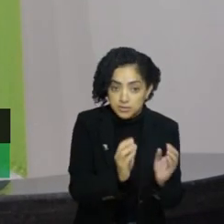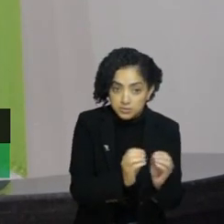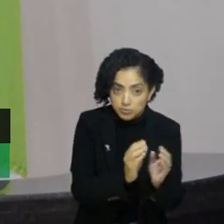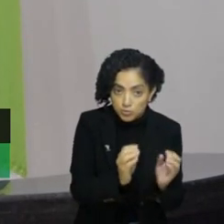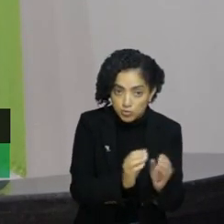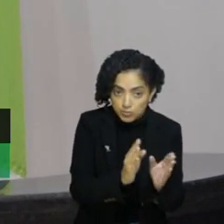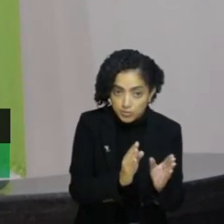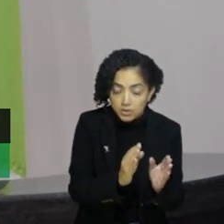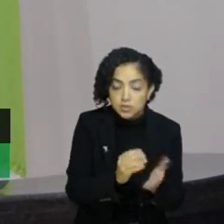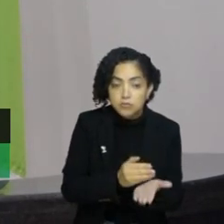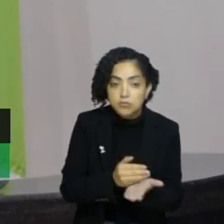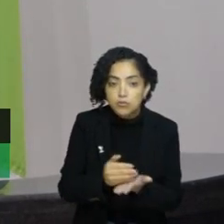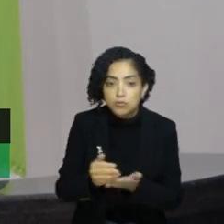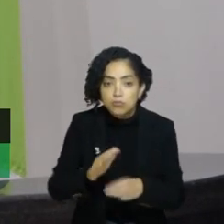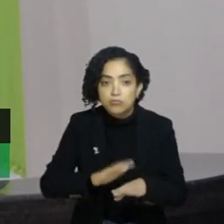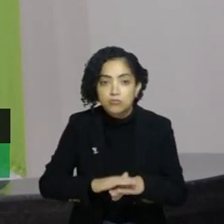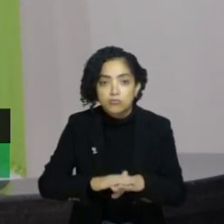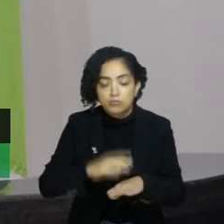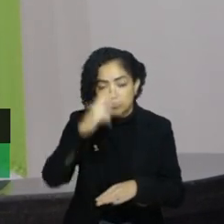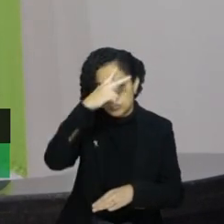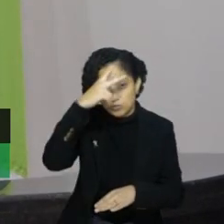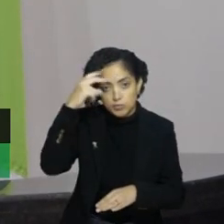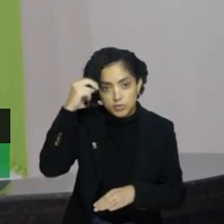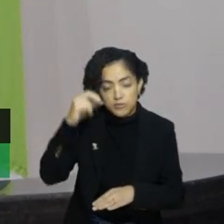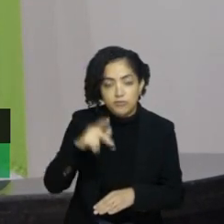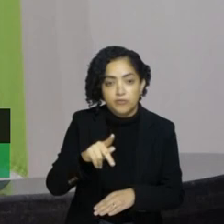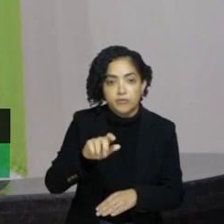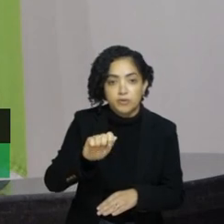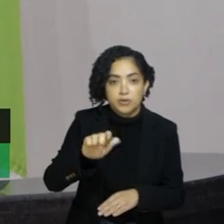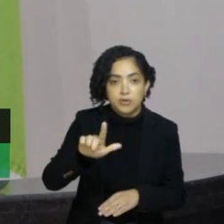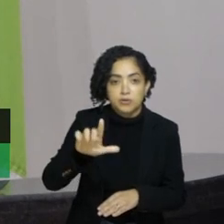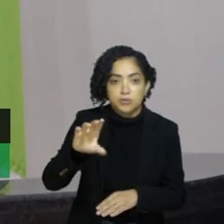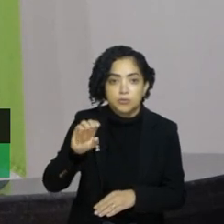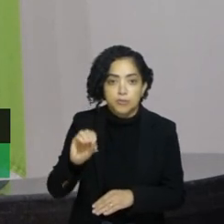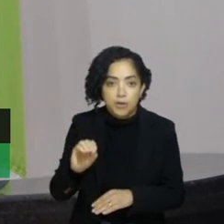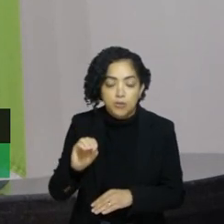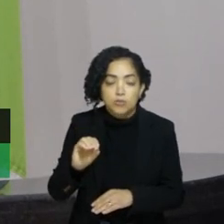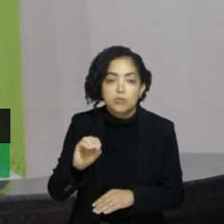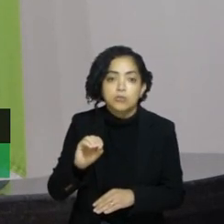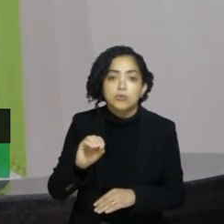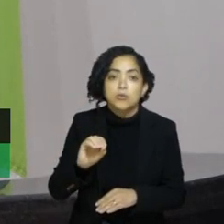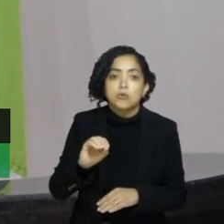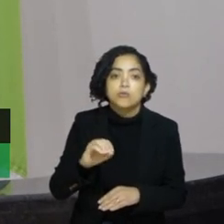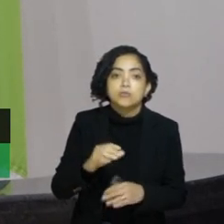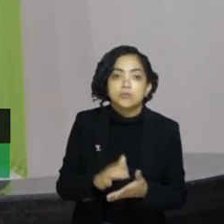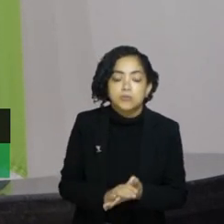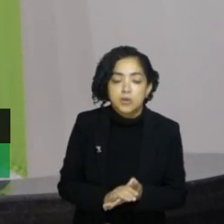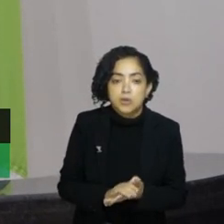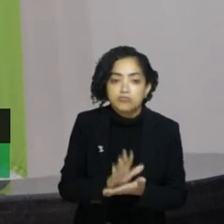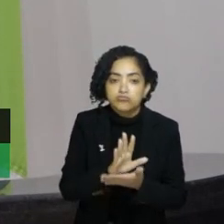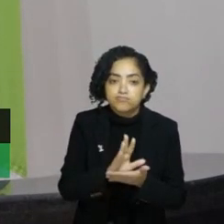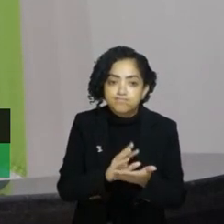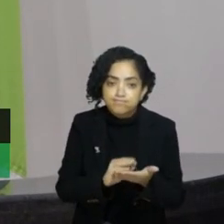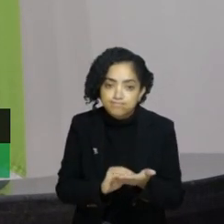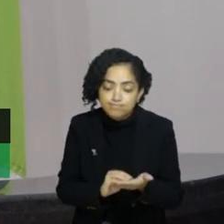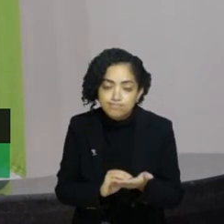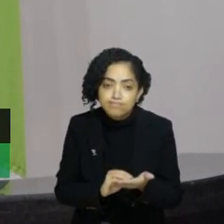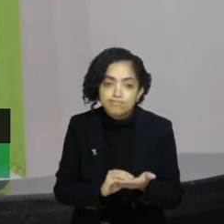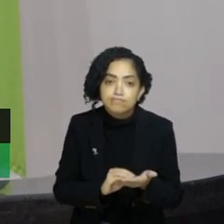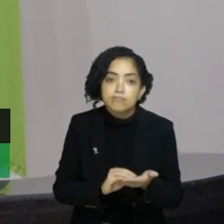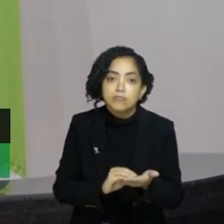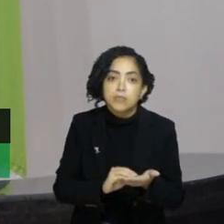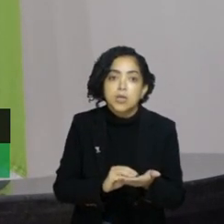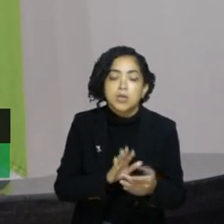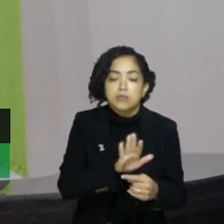da iniciativa do prefeito Paulinho, ela opta por um modelo de cooperação que vai além da ajuda